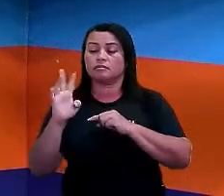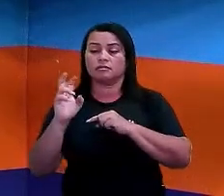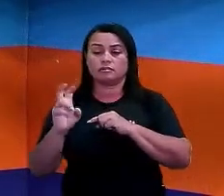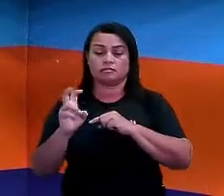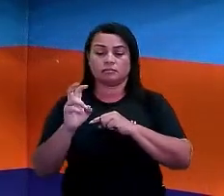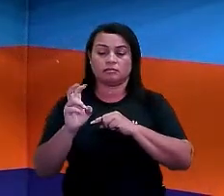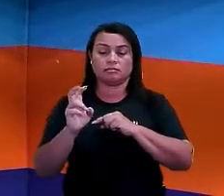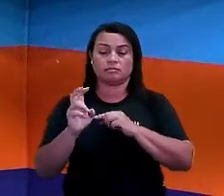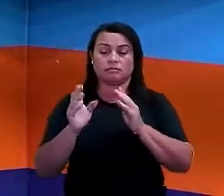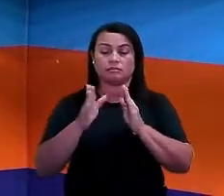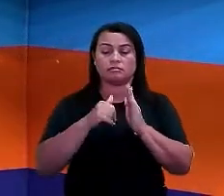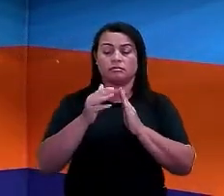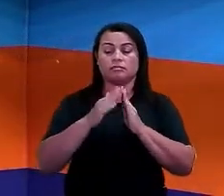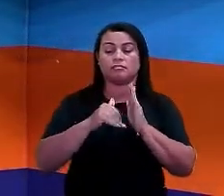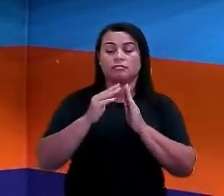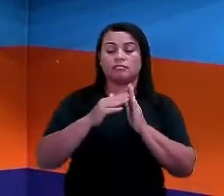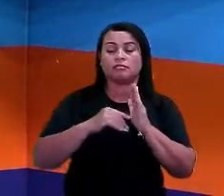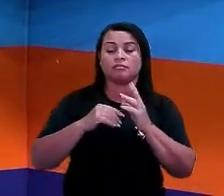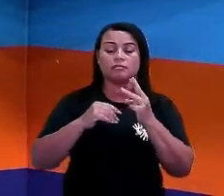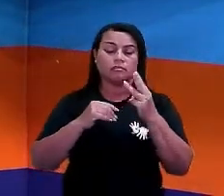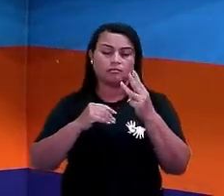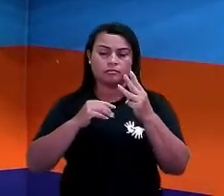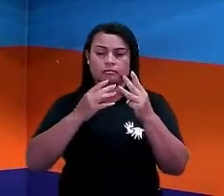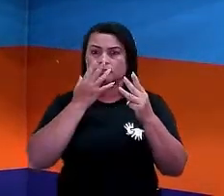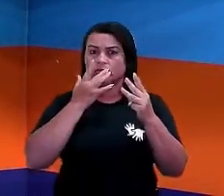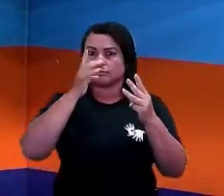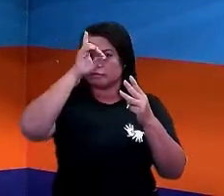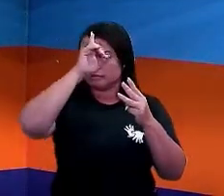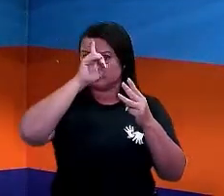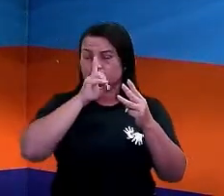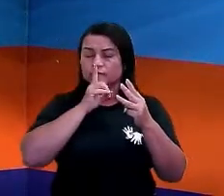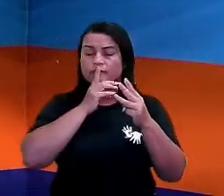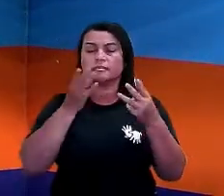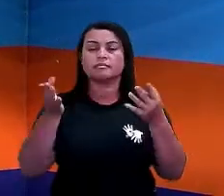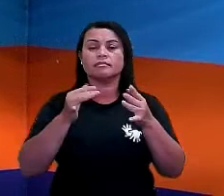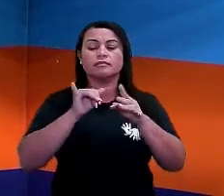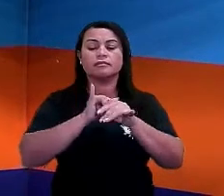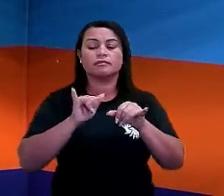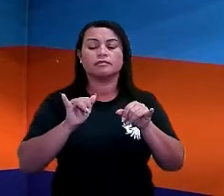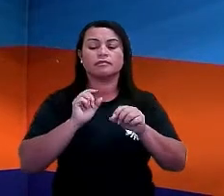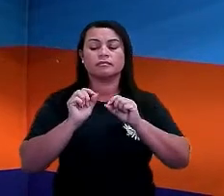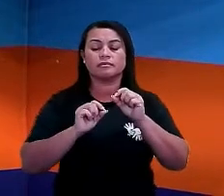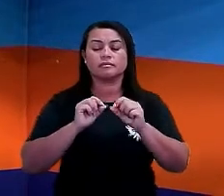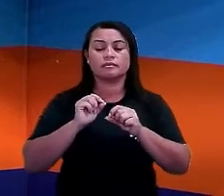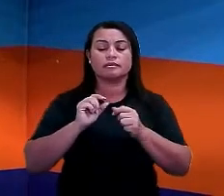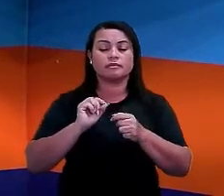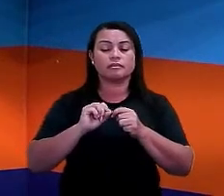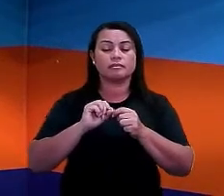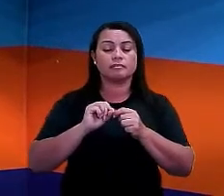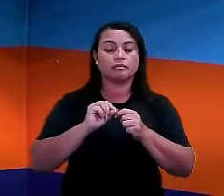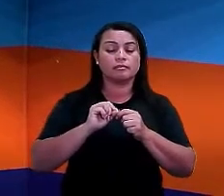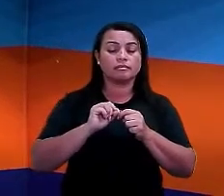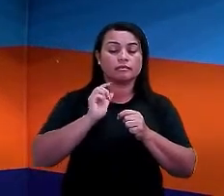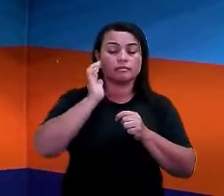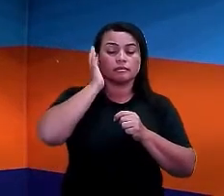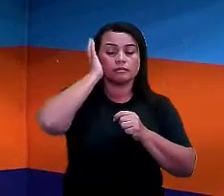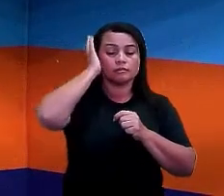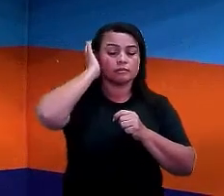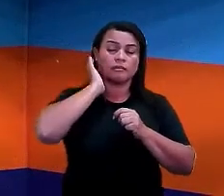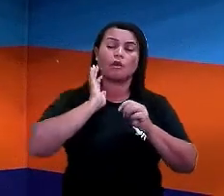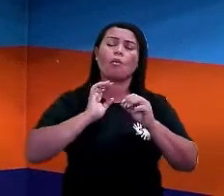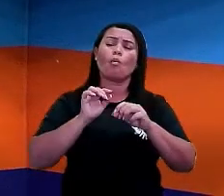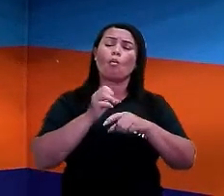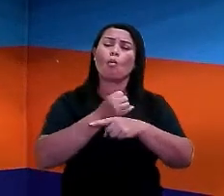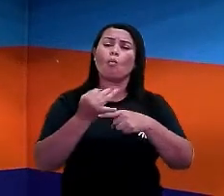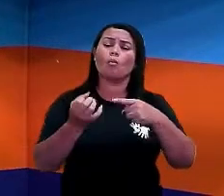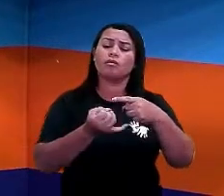5 partes eu pintei 3 de amarelo. É isso que meu enunciado está dizendo, tá? A fração que